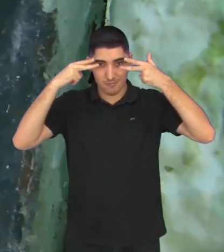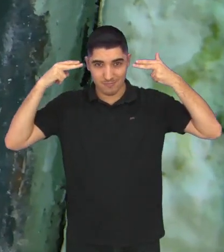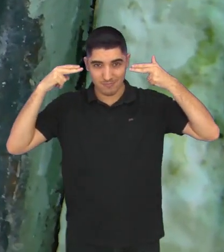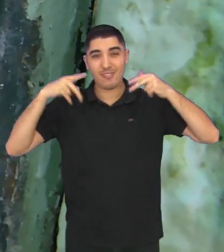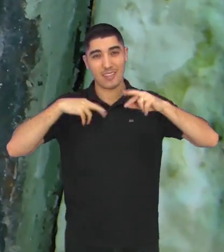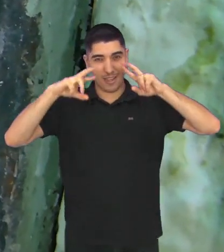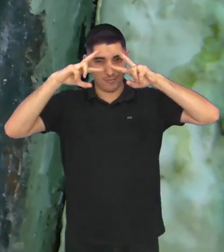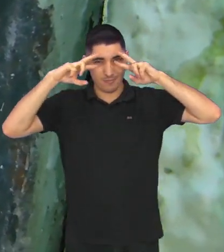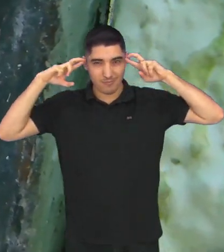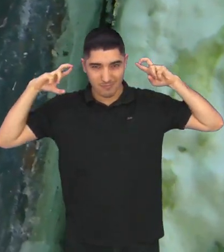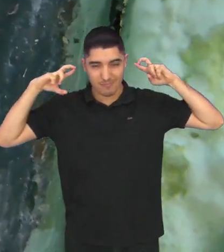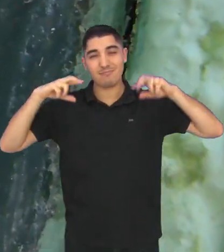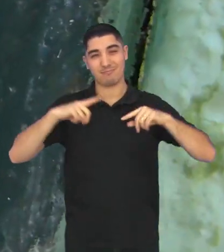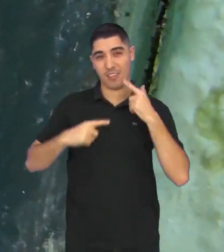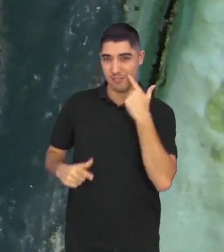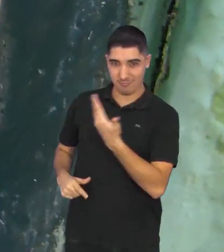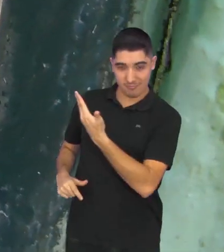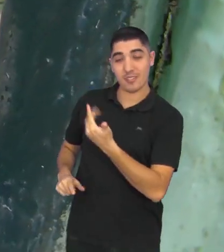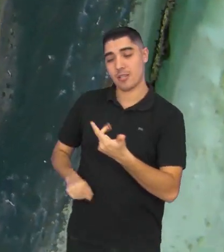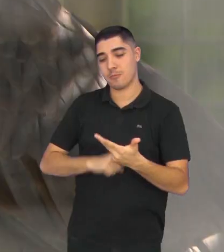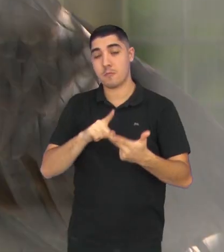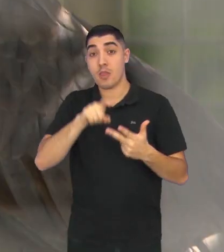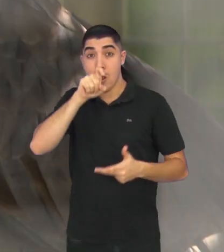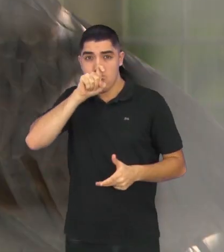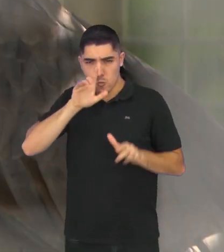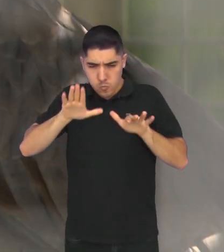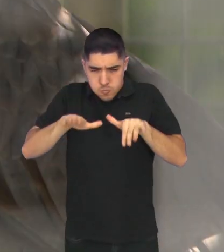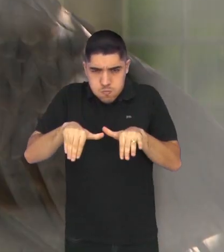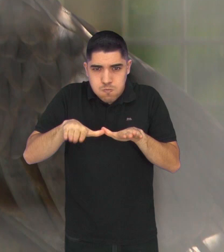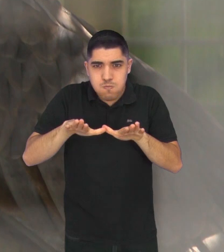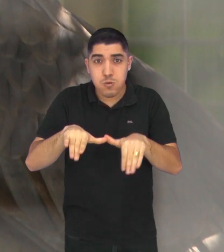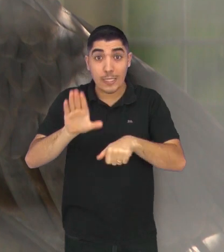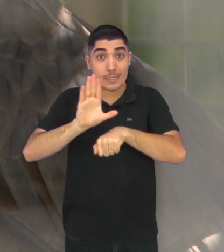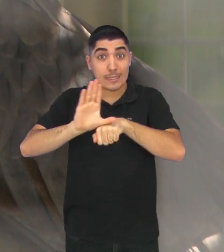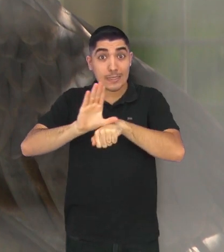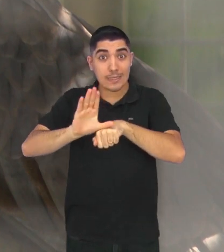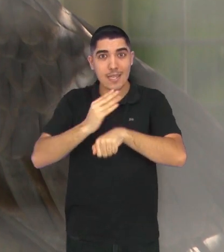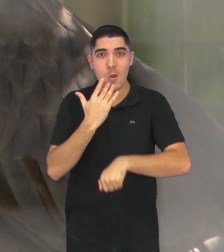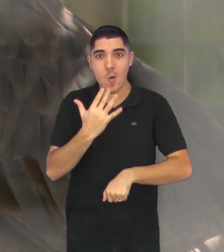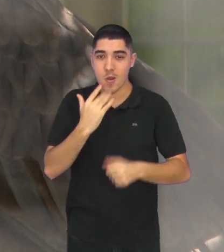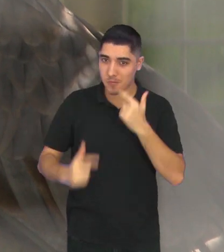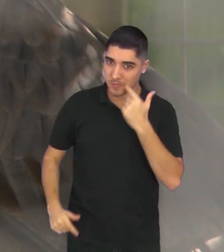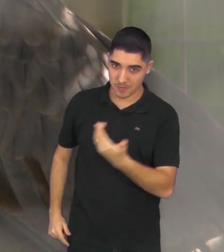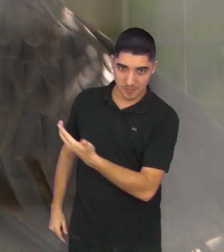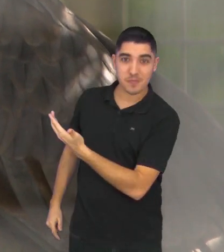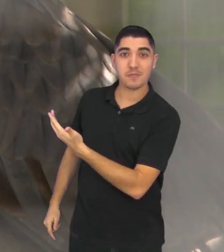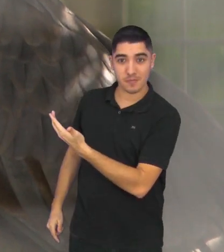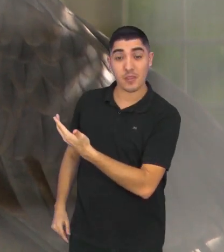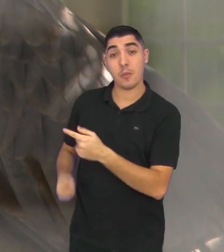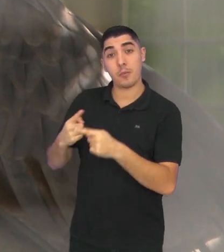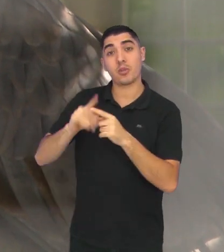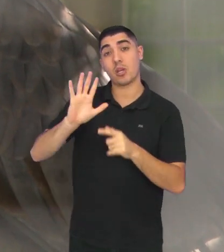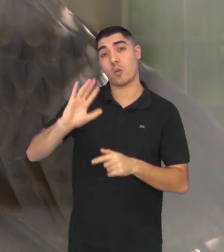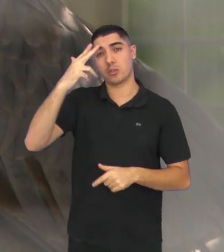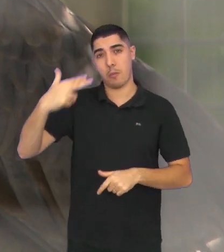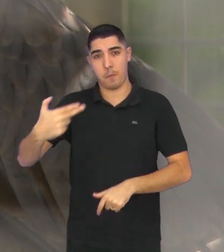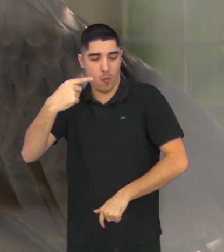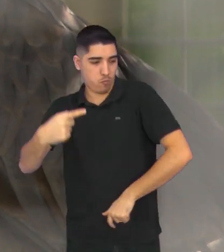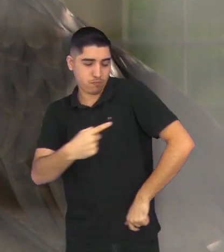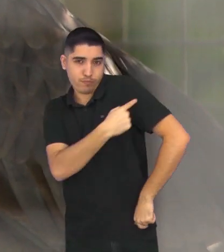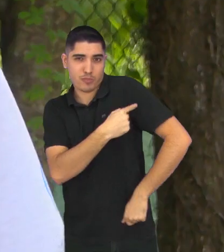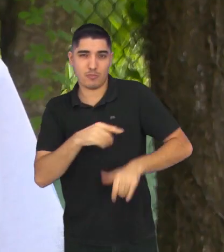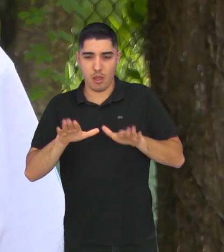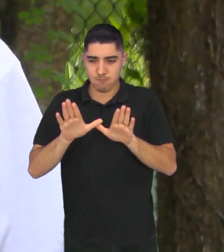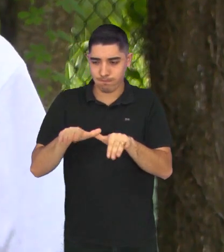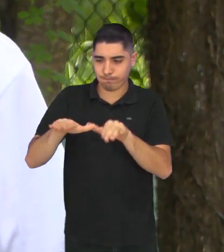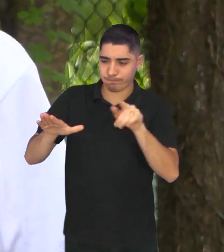coati, nós temos uma águia cinzenta, que está aqui porque levou um tiro na asa.